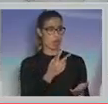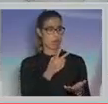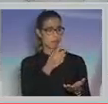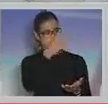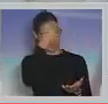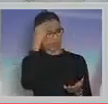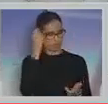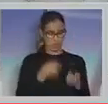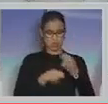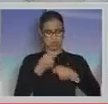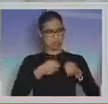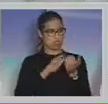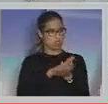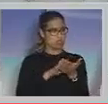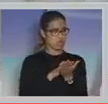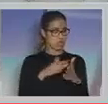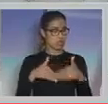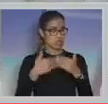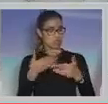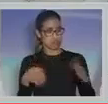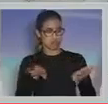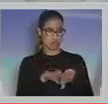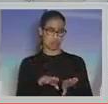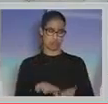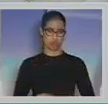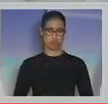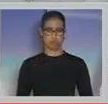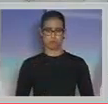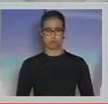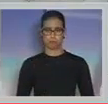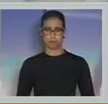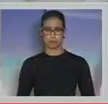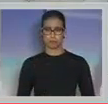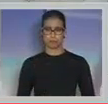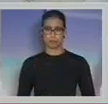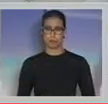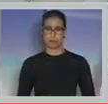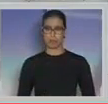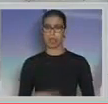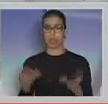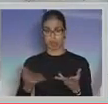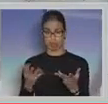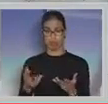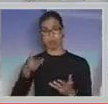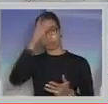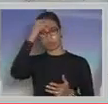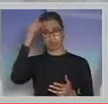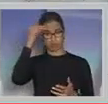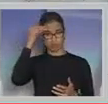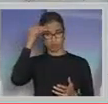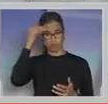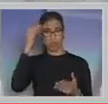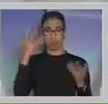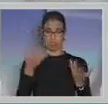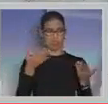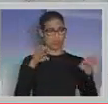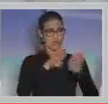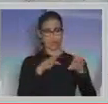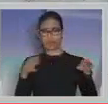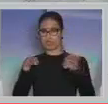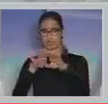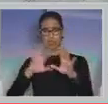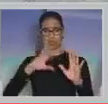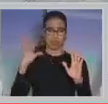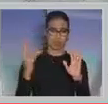investiu na construção das brinquedotecas dão só que agora Prefeitura vai desmontá-las é um absurdo seu